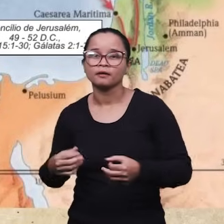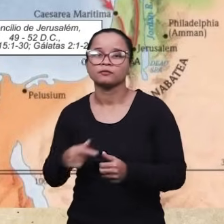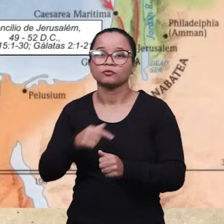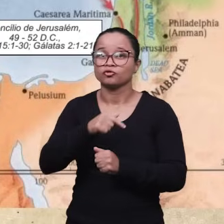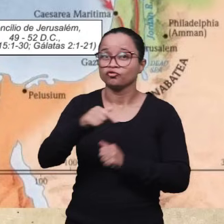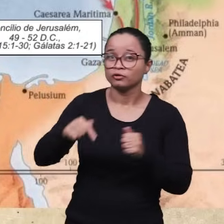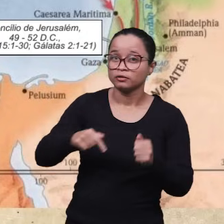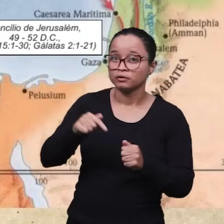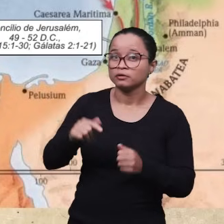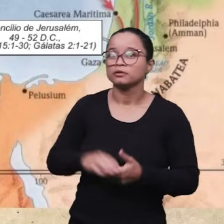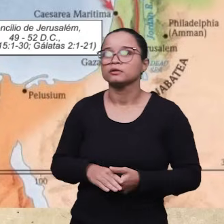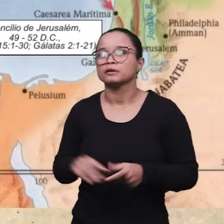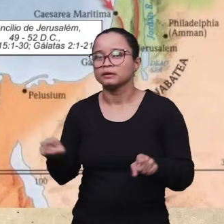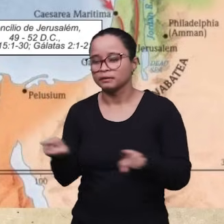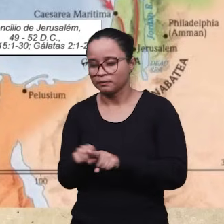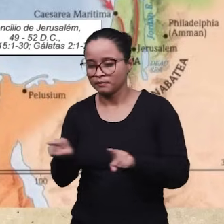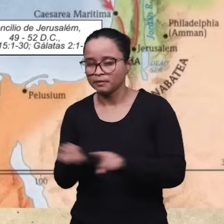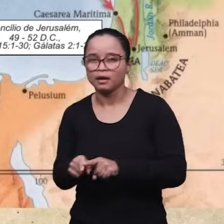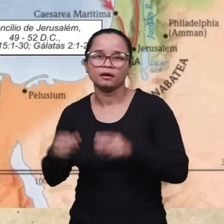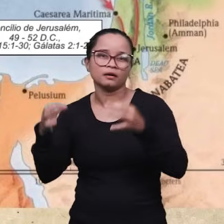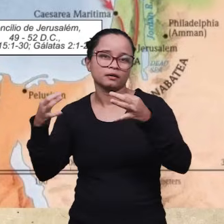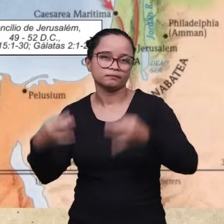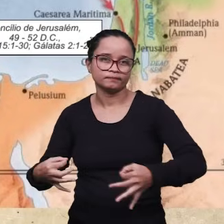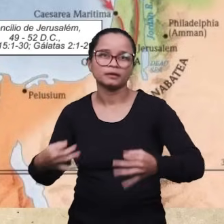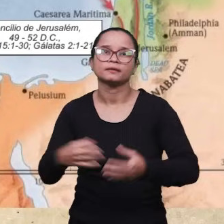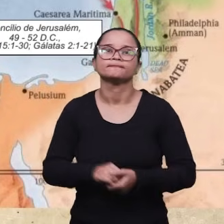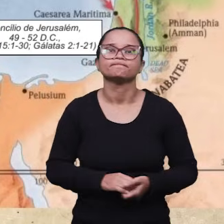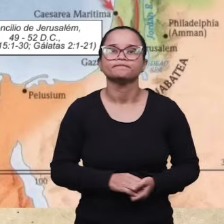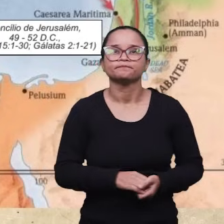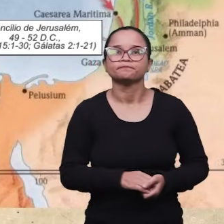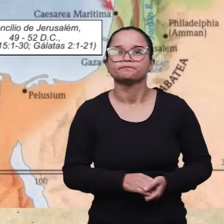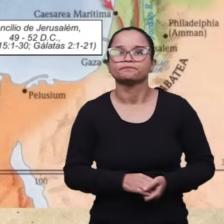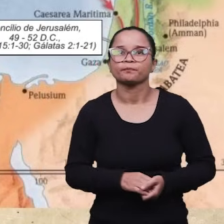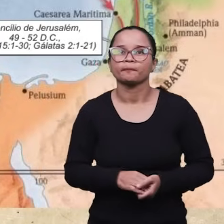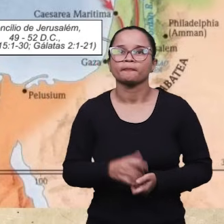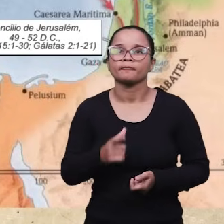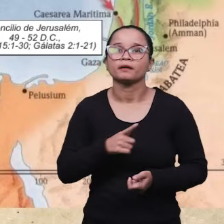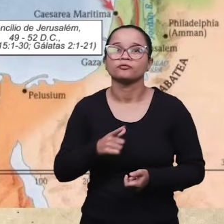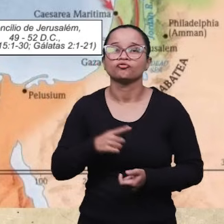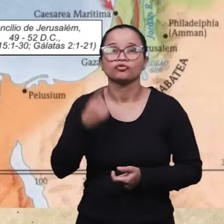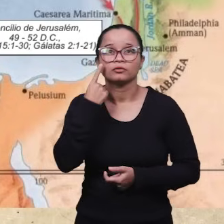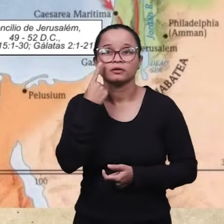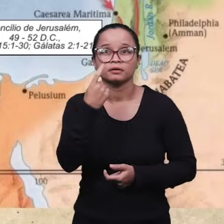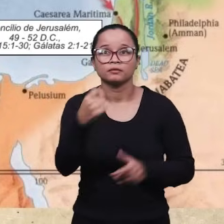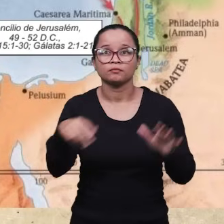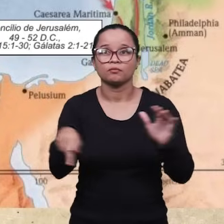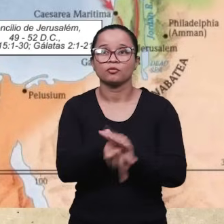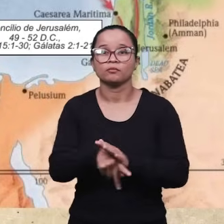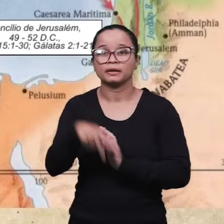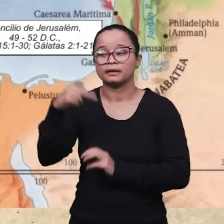Antioquia da Psídia também. E havia uma intenção deles de